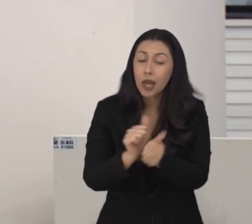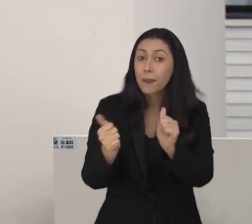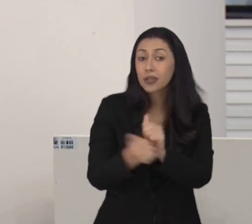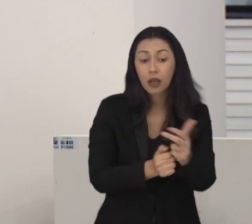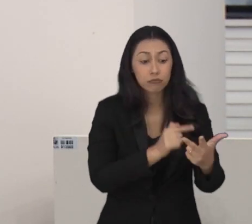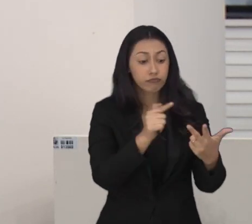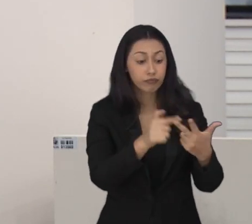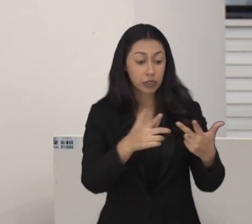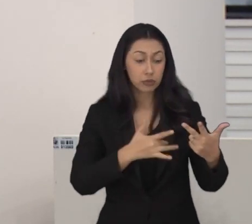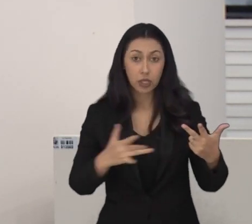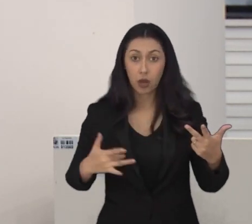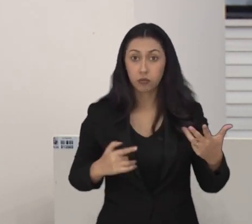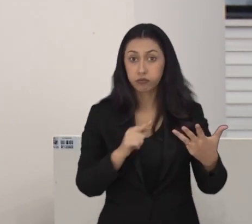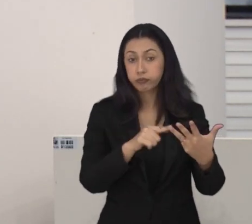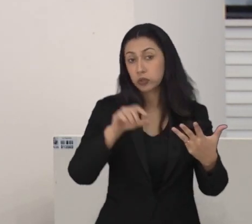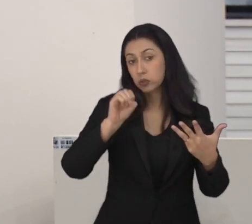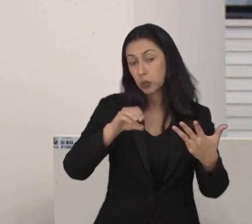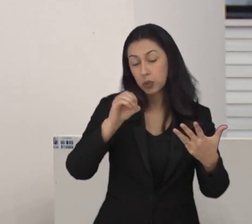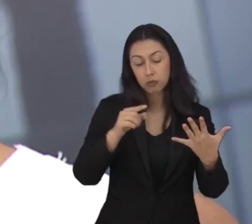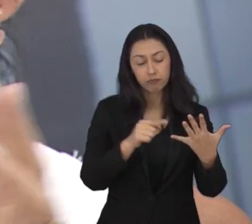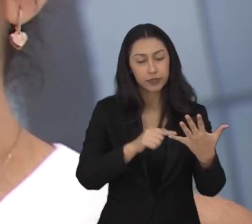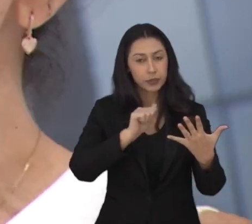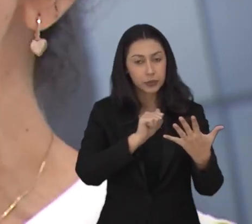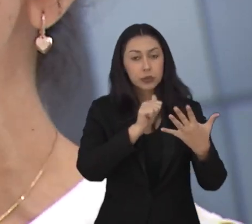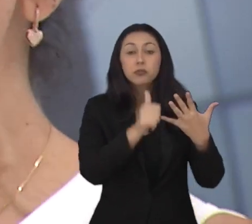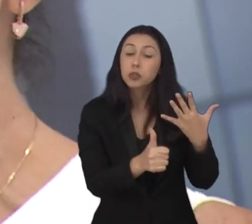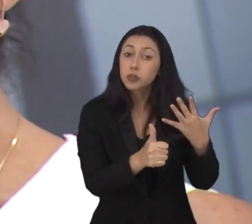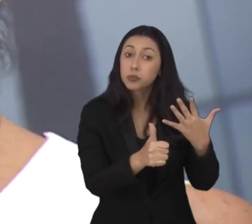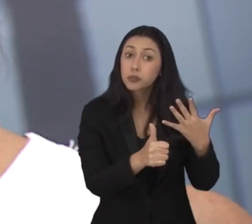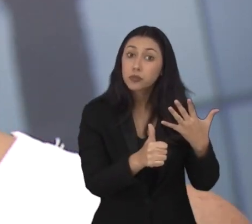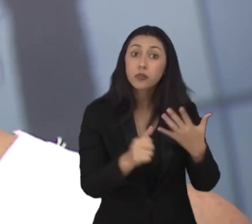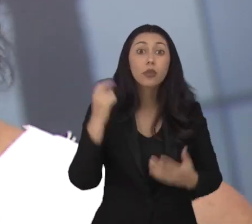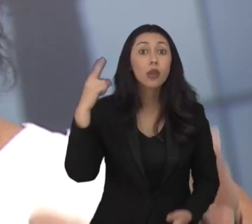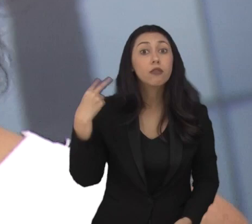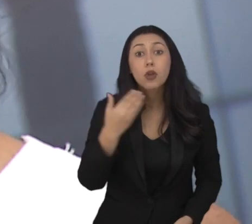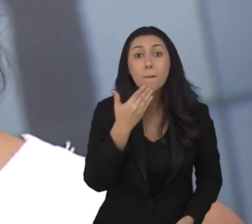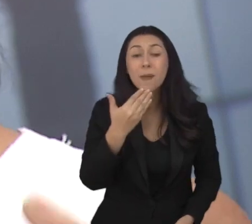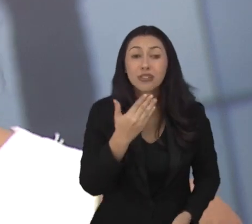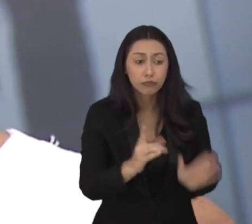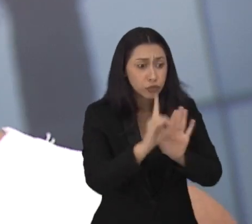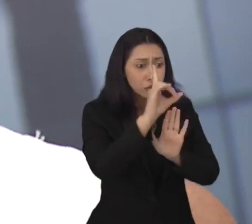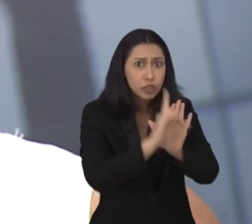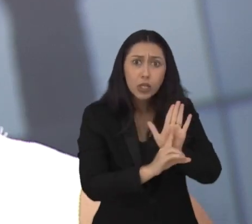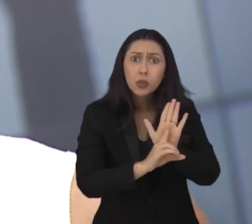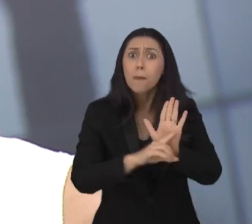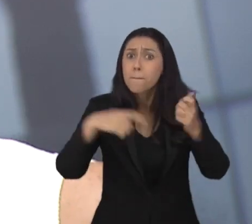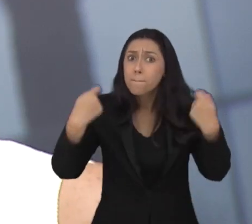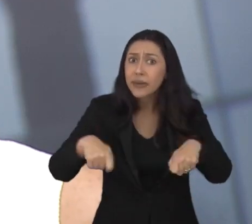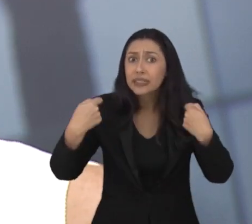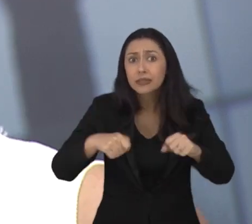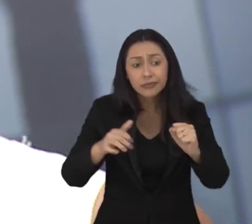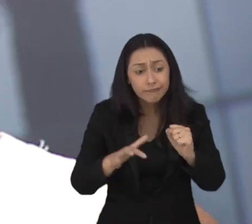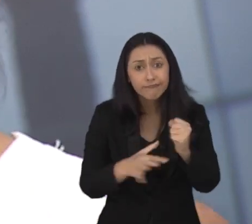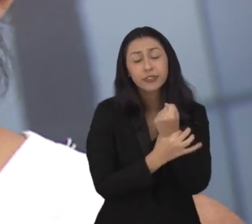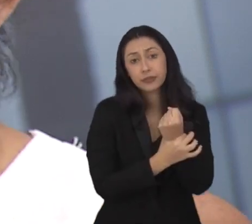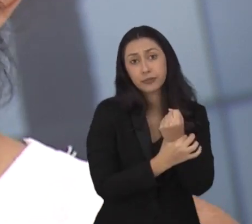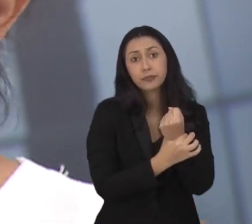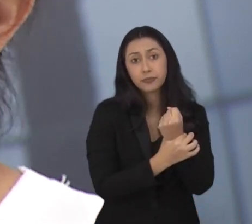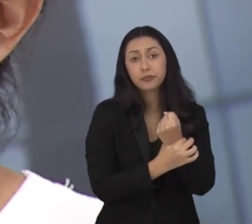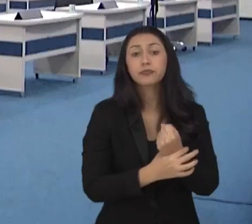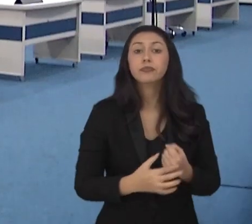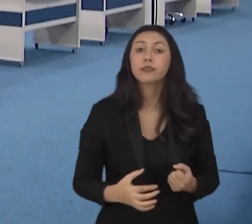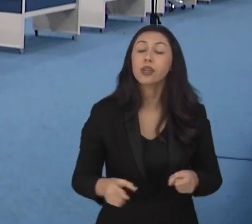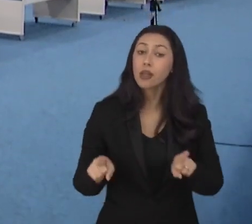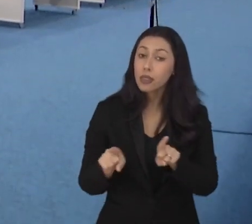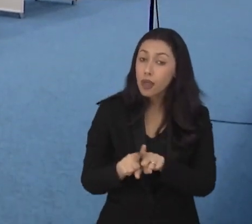acesso à saúde, educação e esporte. Juliana pediu que o município garanta os direitos previstos em lei dessa parcela da